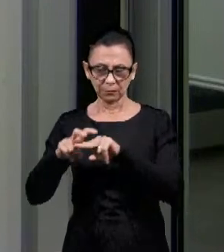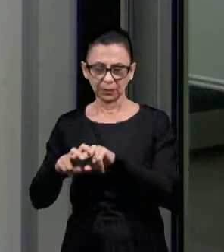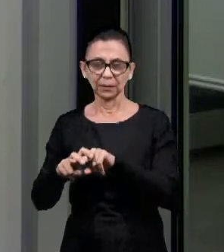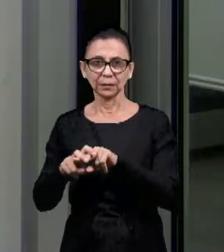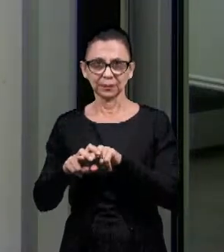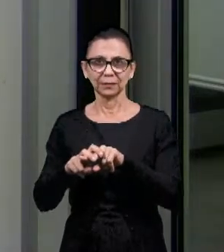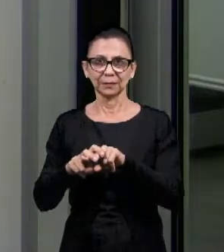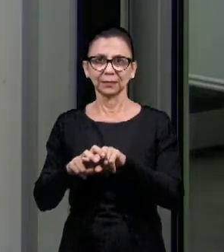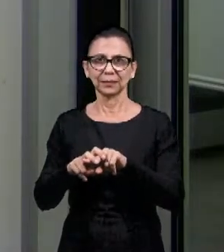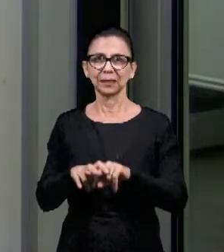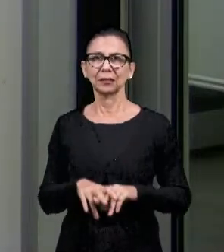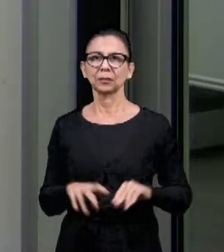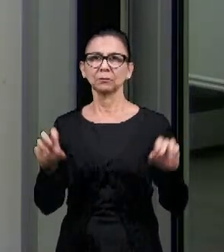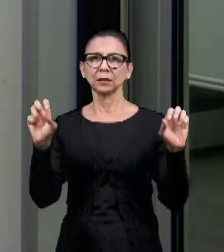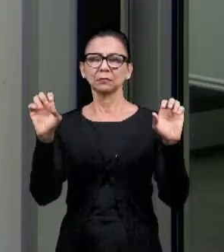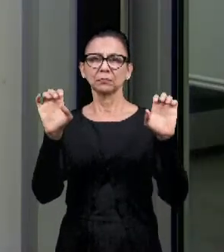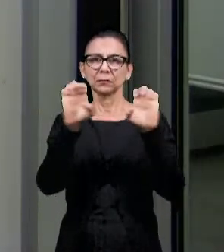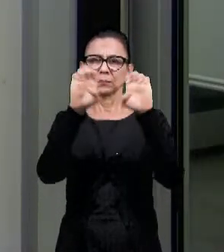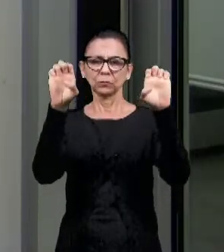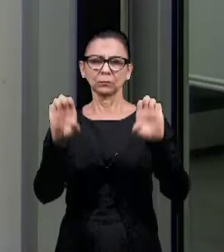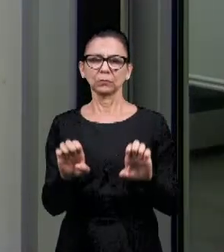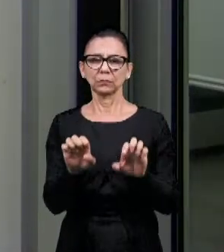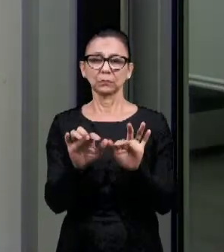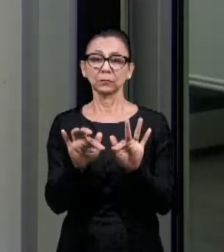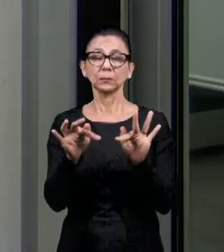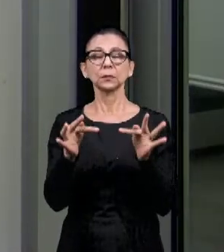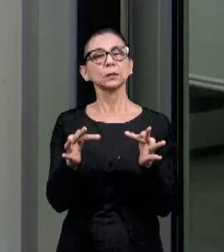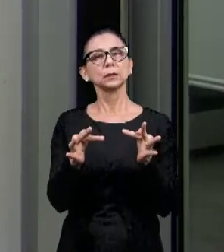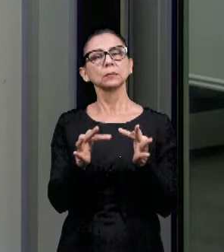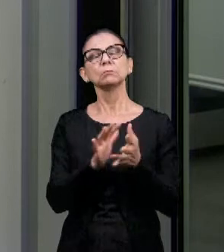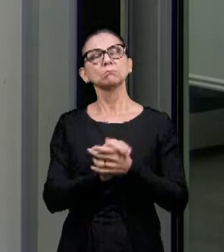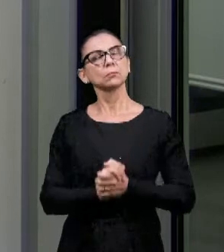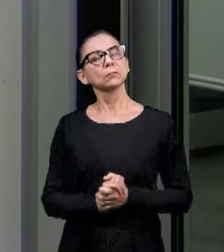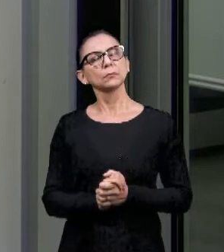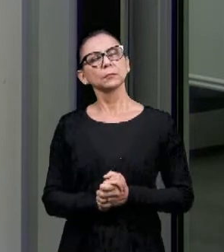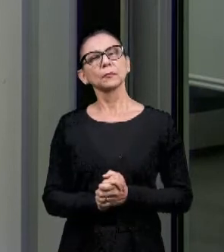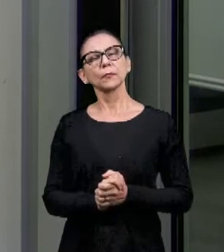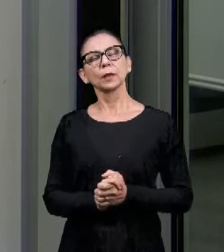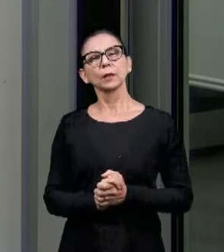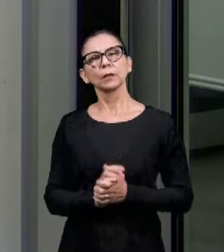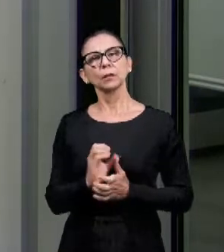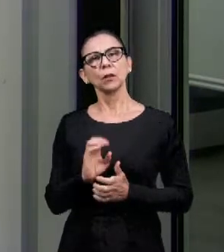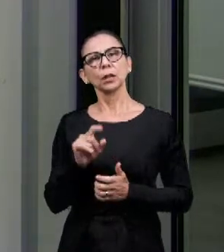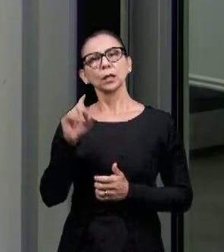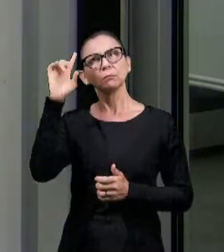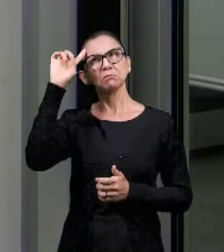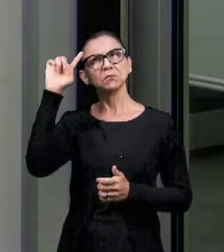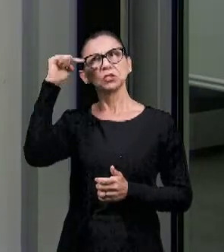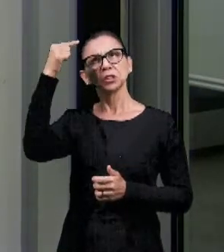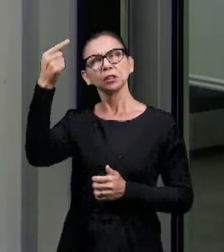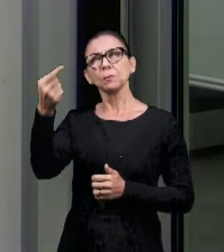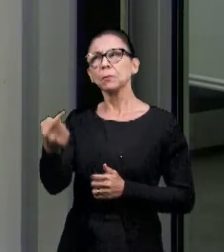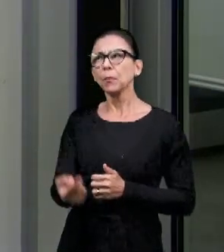com relação à estrutura. No outro dia, eu andando pelo Manaim,